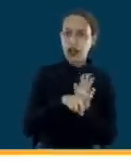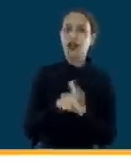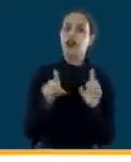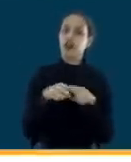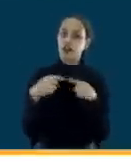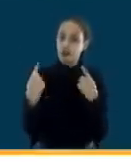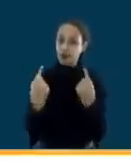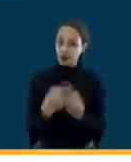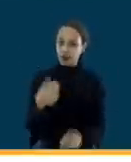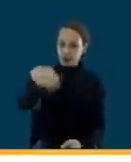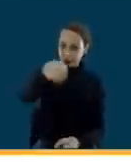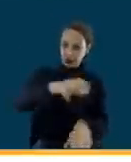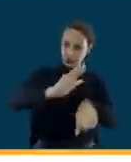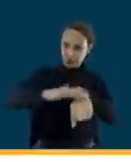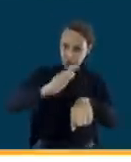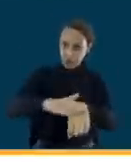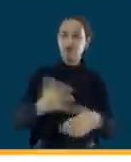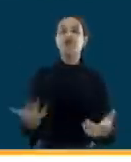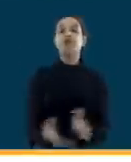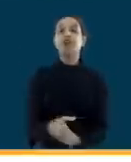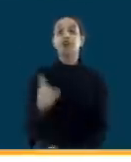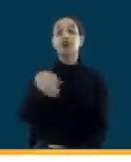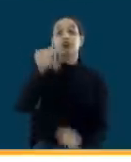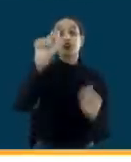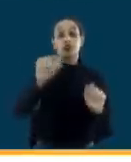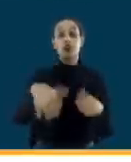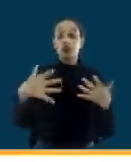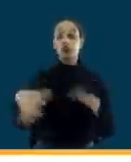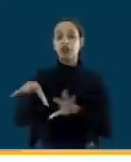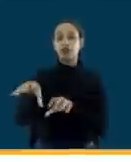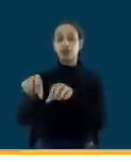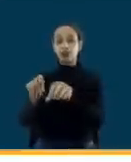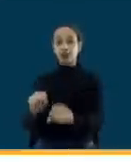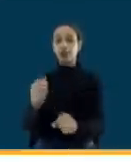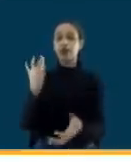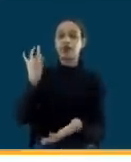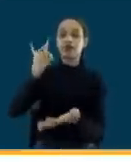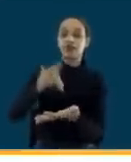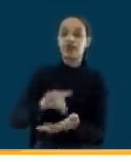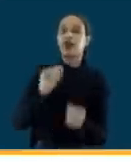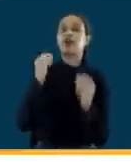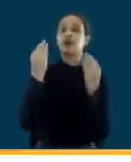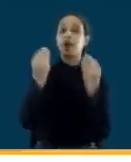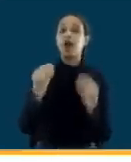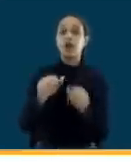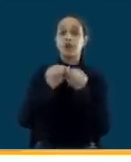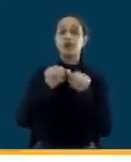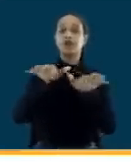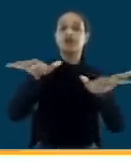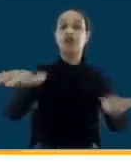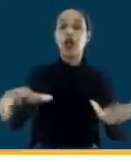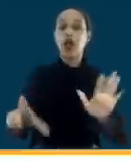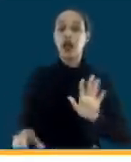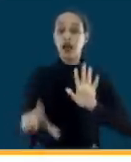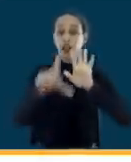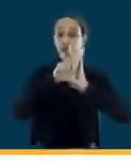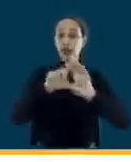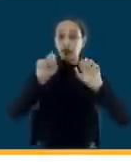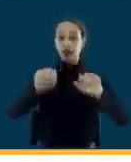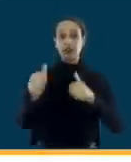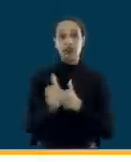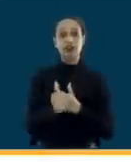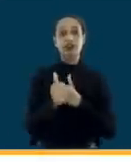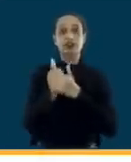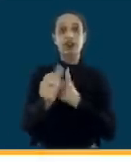própria depois essas pessoas estejam sendo formadas realmente como multiplicadores e multiplicadoras para que possam acompanhar